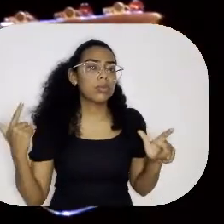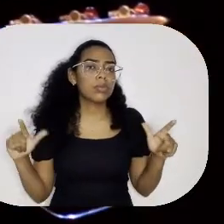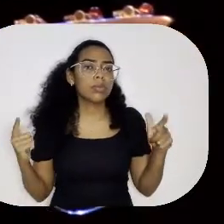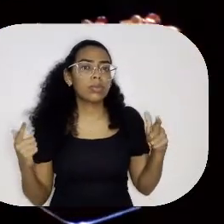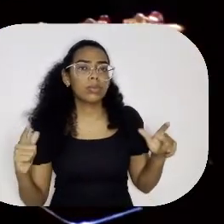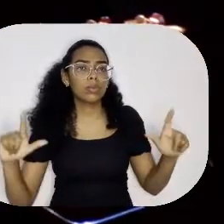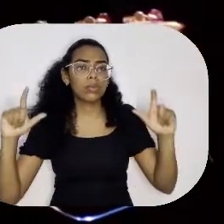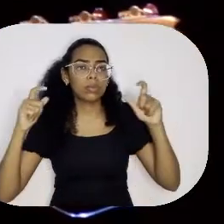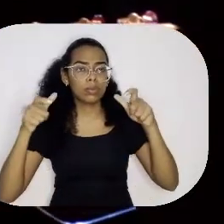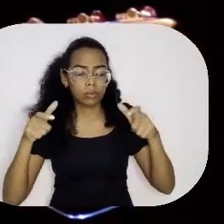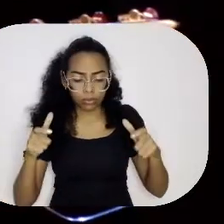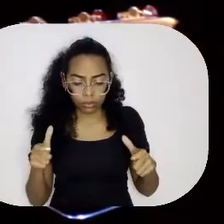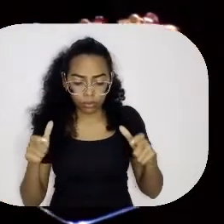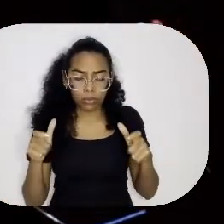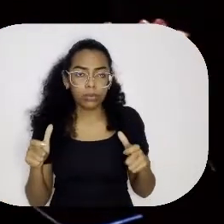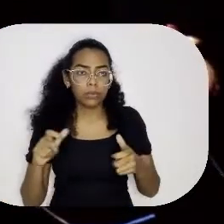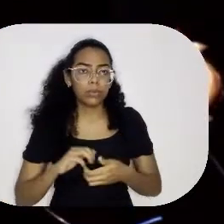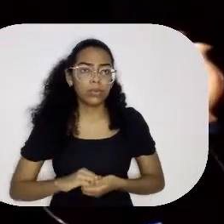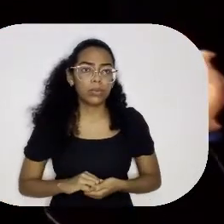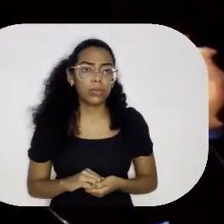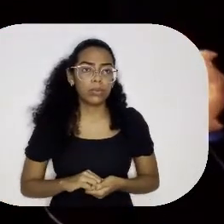Do polo da terra pra